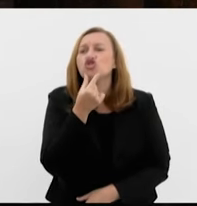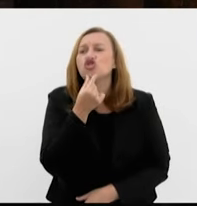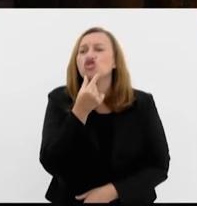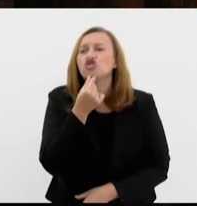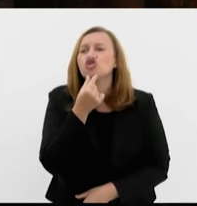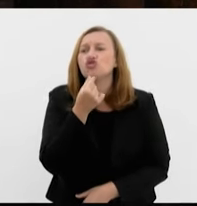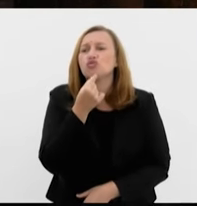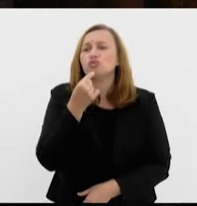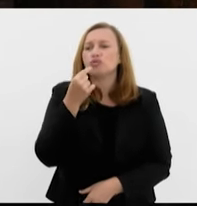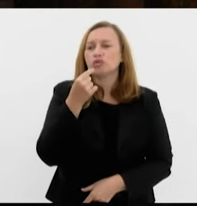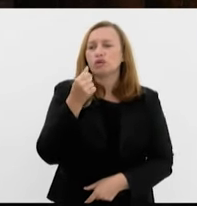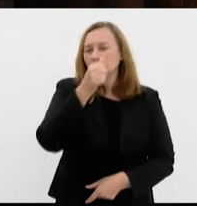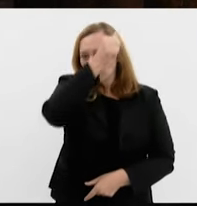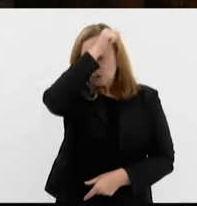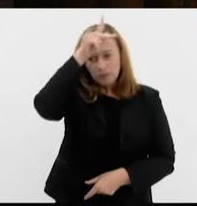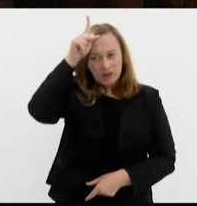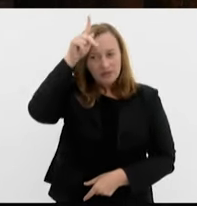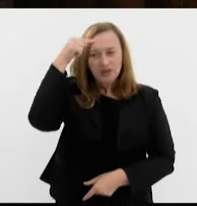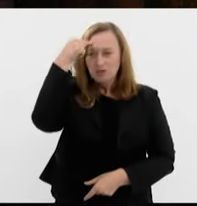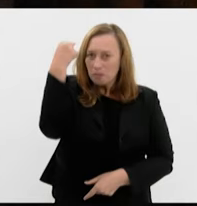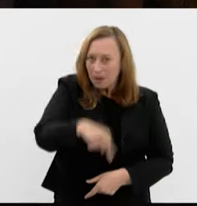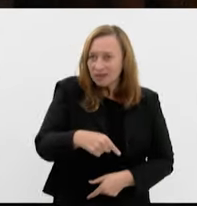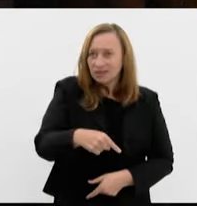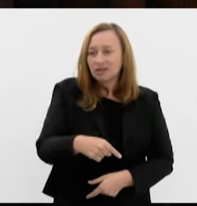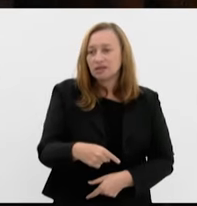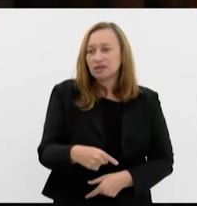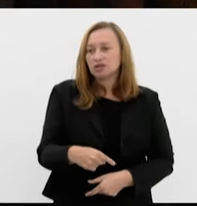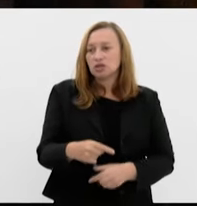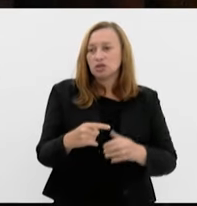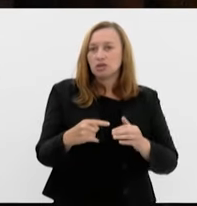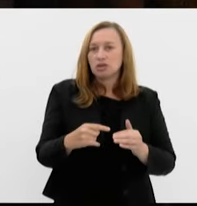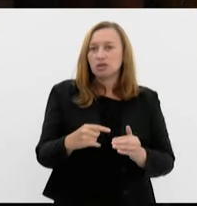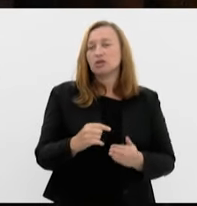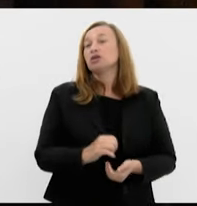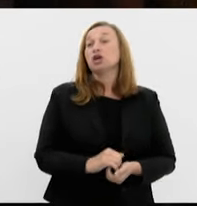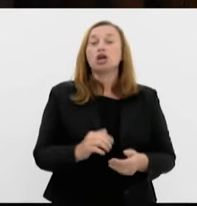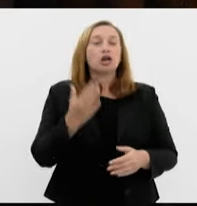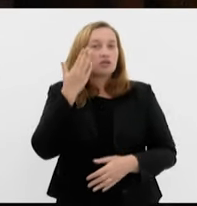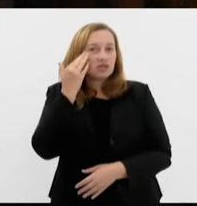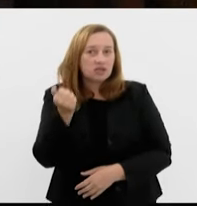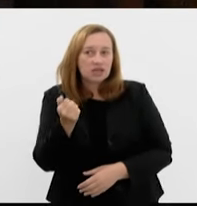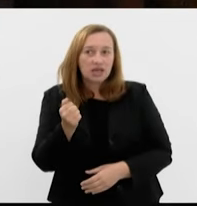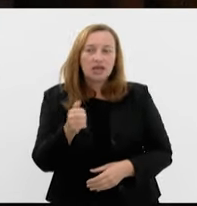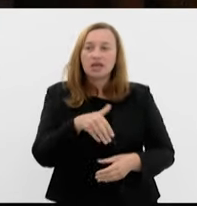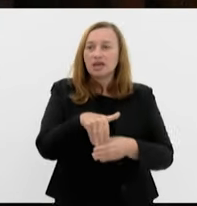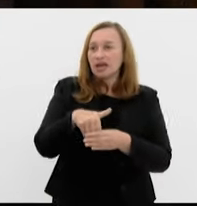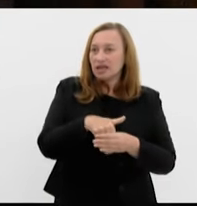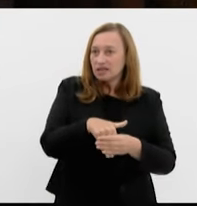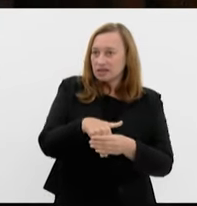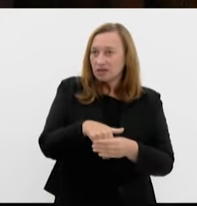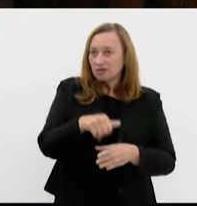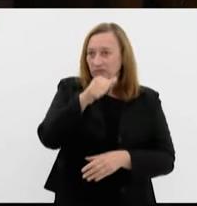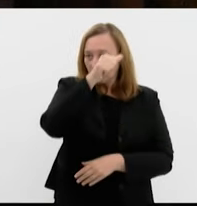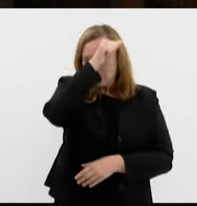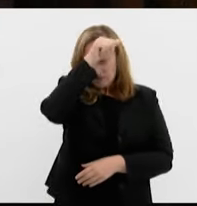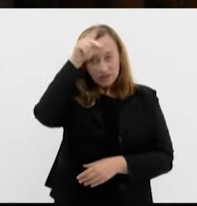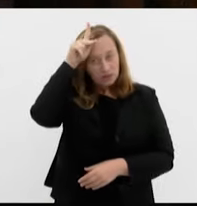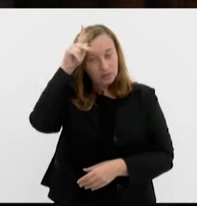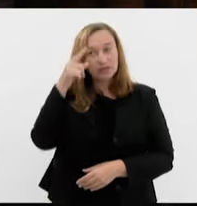paz e aqui fica o desafio eu sei que a eleição Municipal Deputado Alan tá se